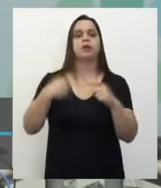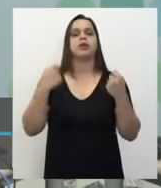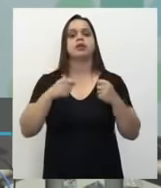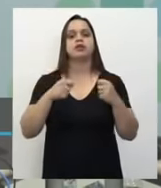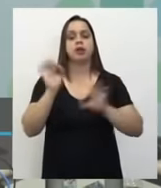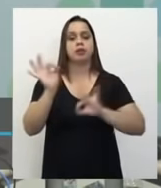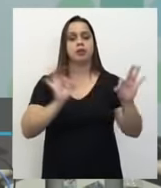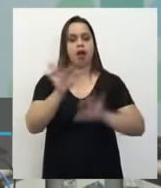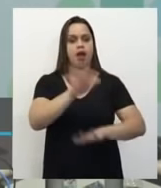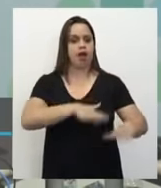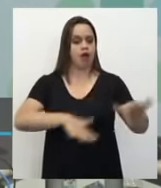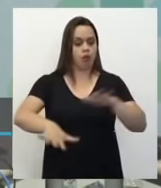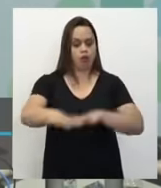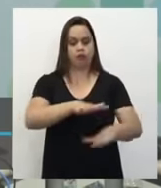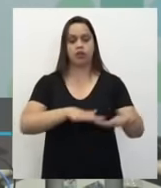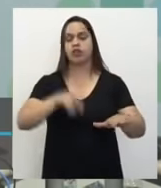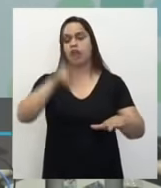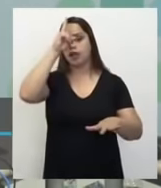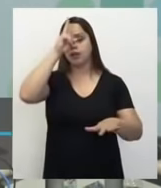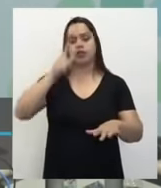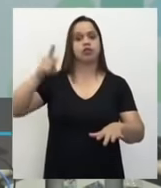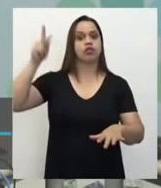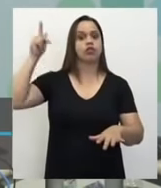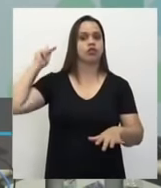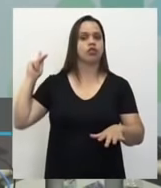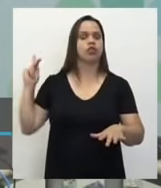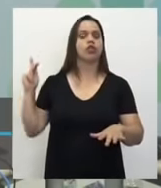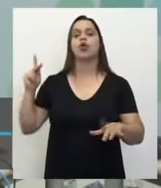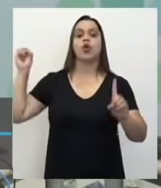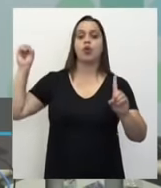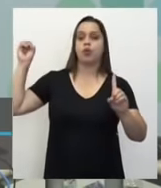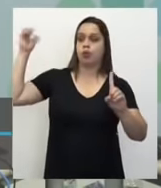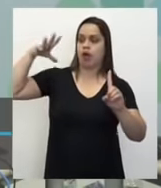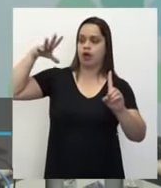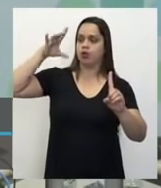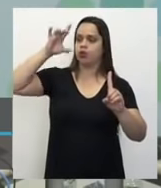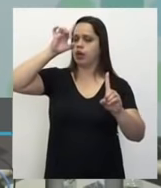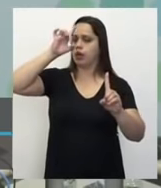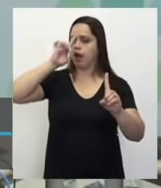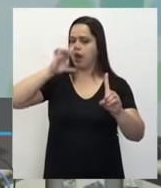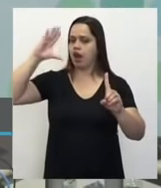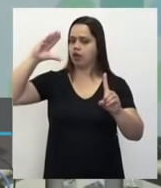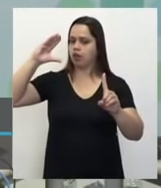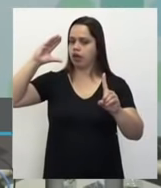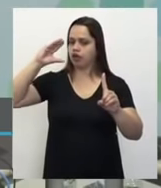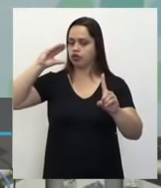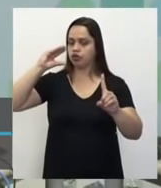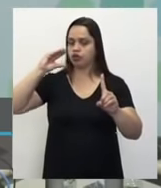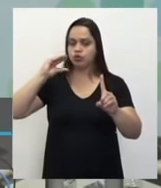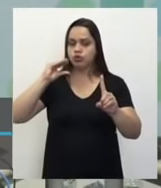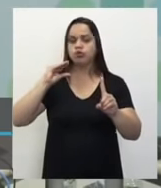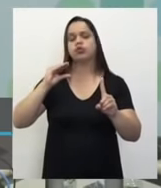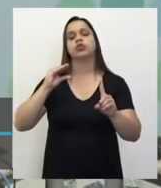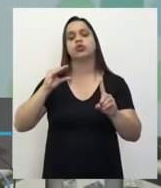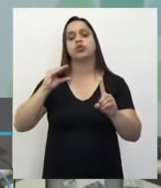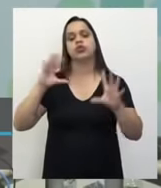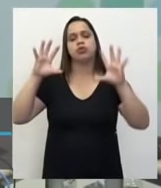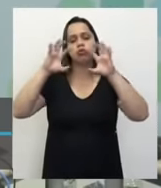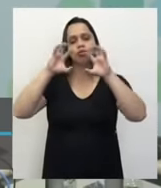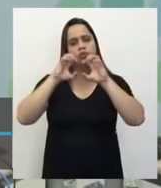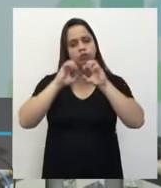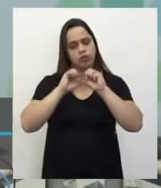ele está lembrando de alguma coisa muito antiga. Você vai colocar geralmente uma luz amarela e você vai baixar um pouquinho, né, a tonalidade dessa lâmpada. Ela vai